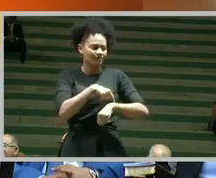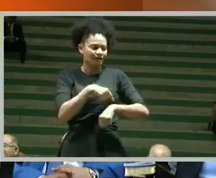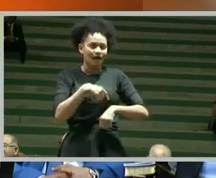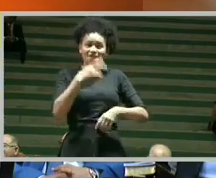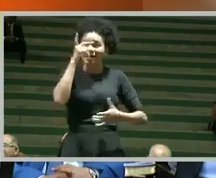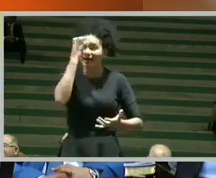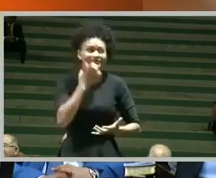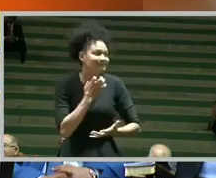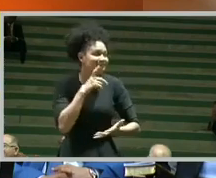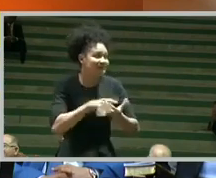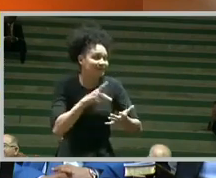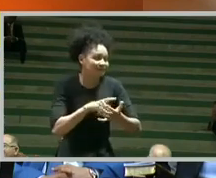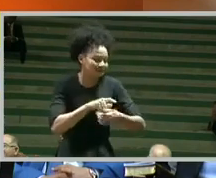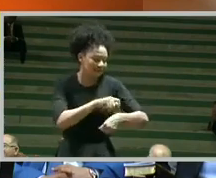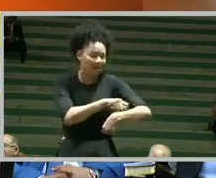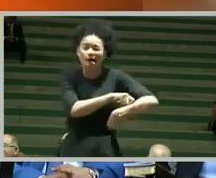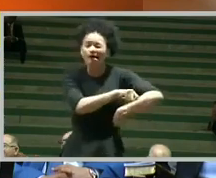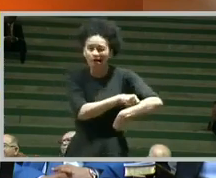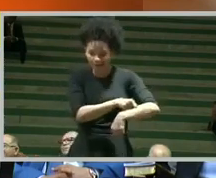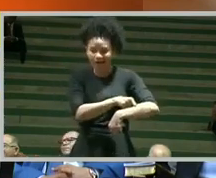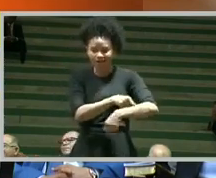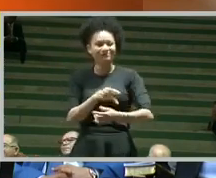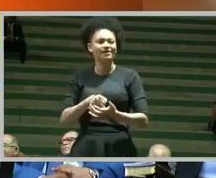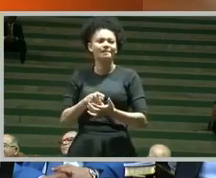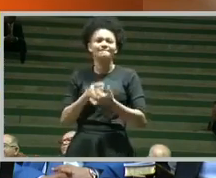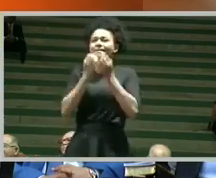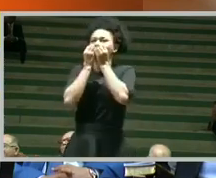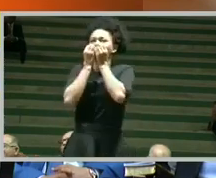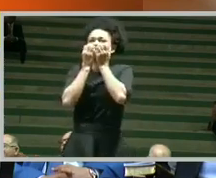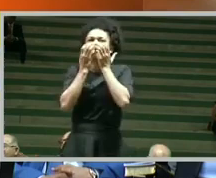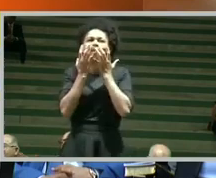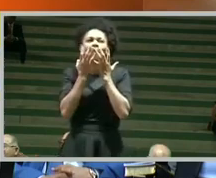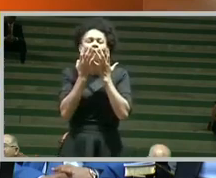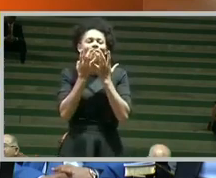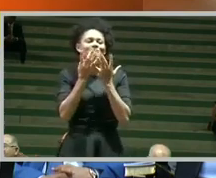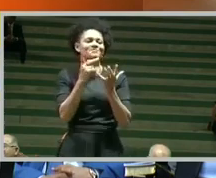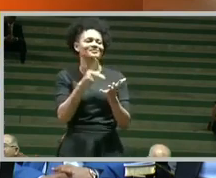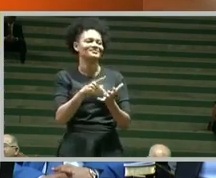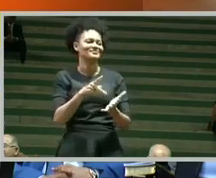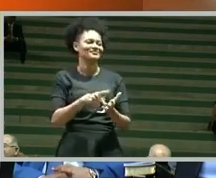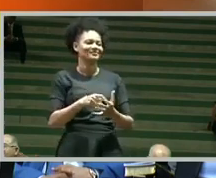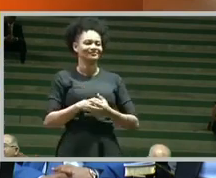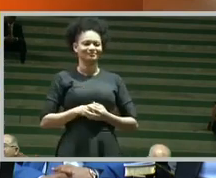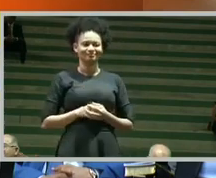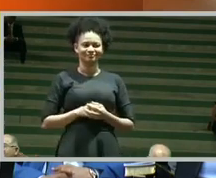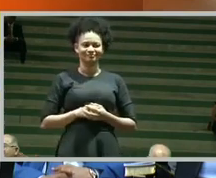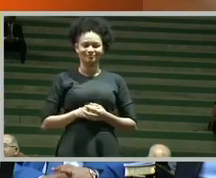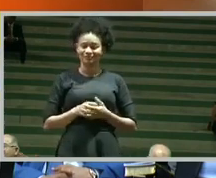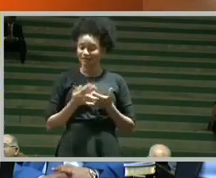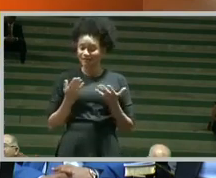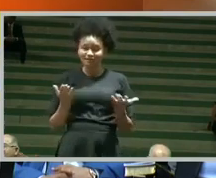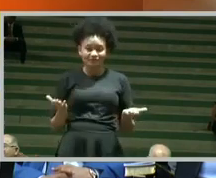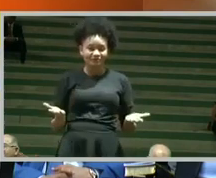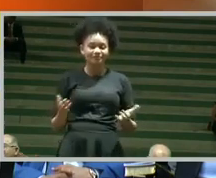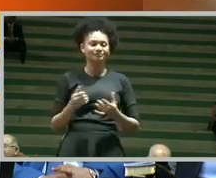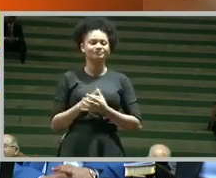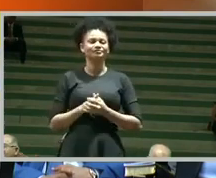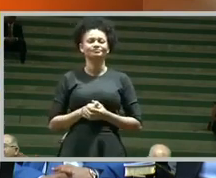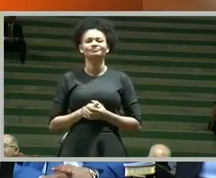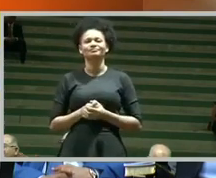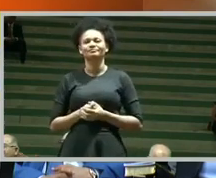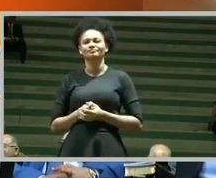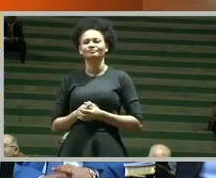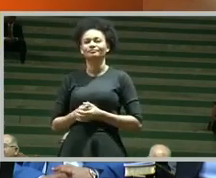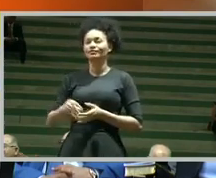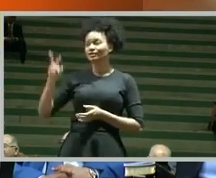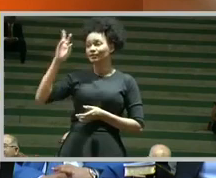ver se eu não estou? É bom demais para ser verdade. É isso que ele está dizendo.